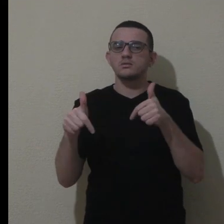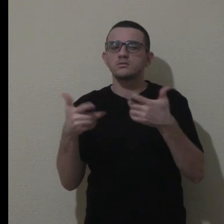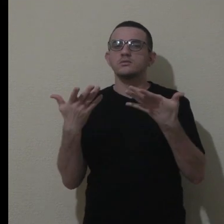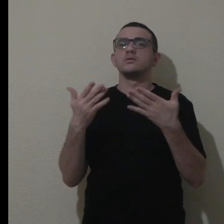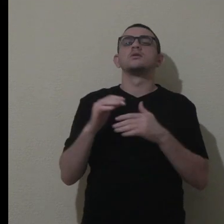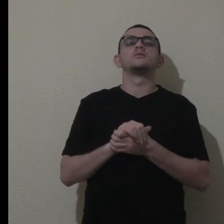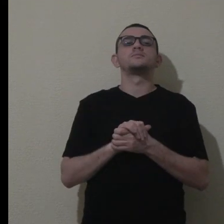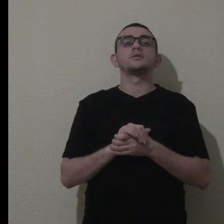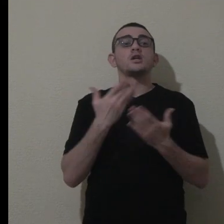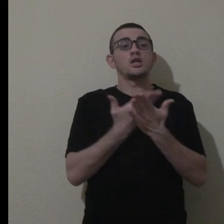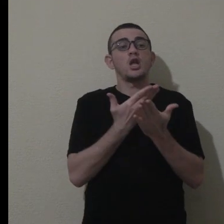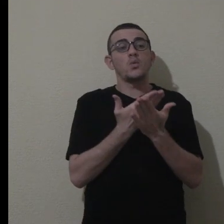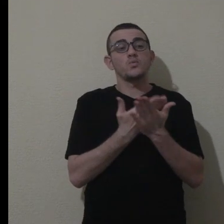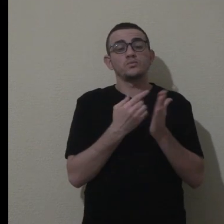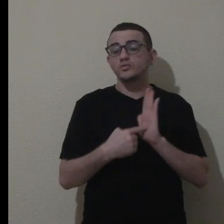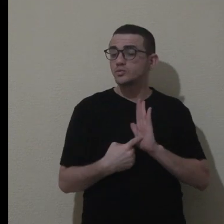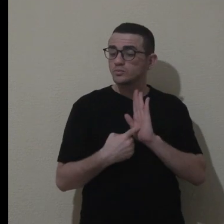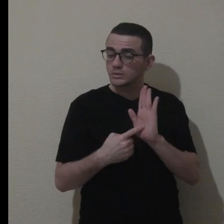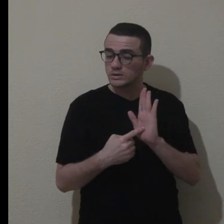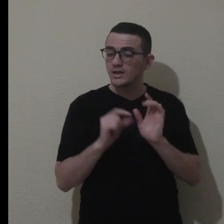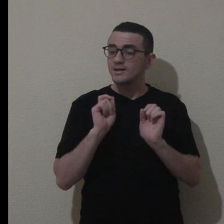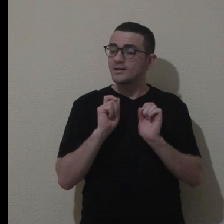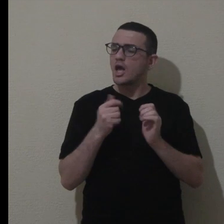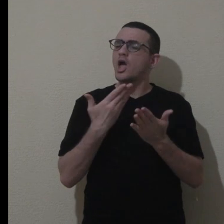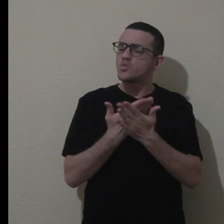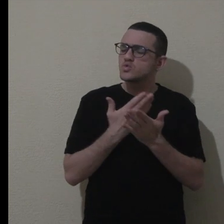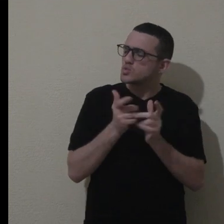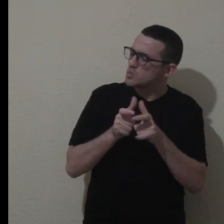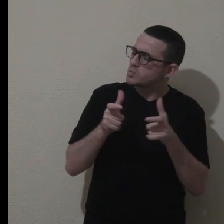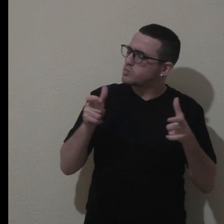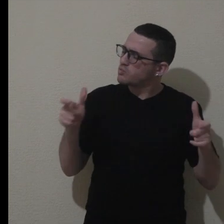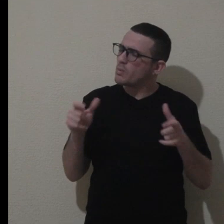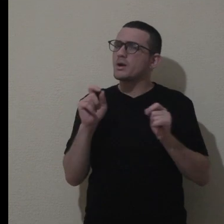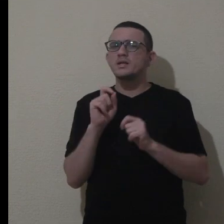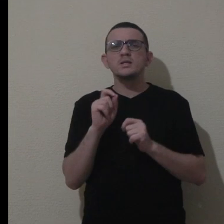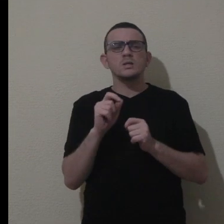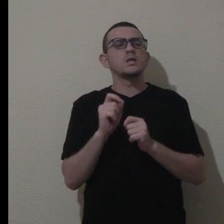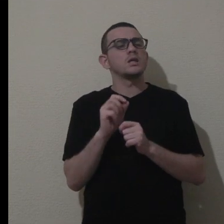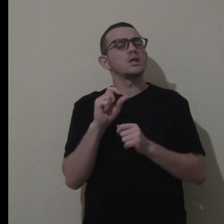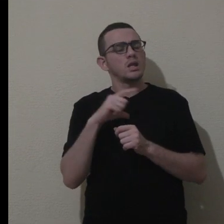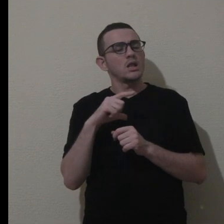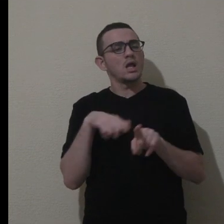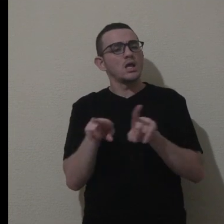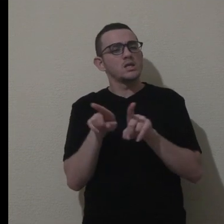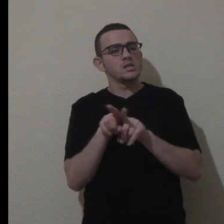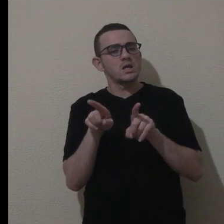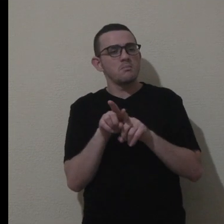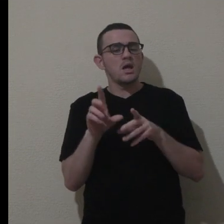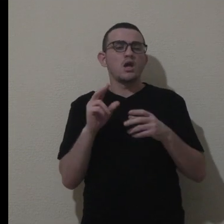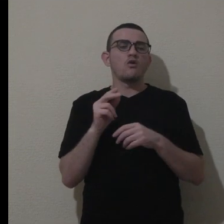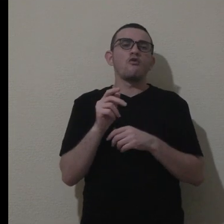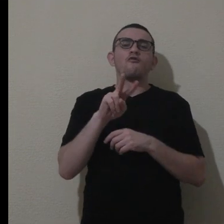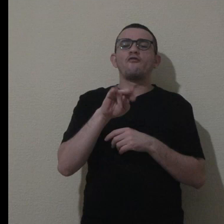bastante, digamos, persuasivo, né? Um estudo grande e tal, obviamente levando em considerações